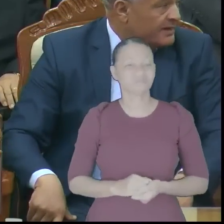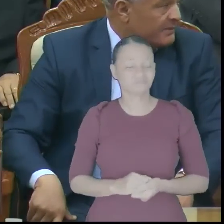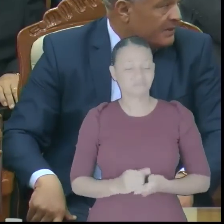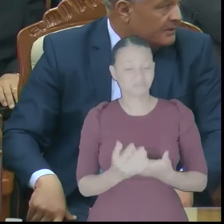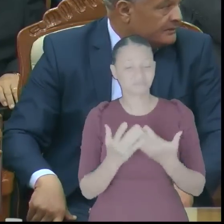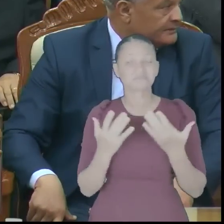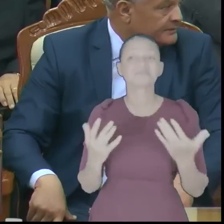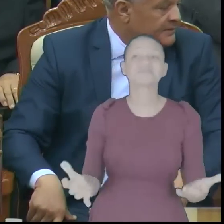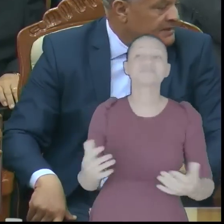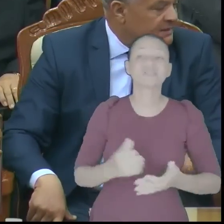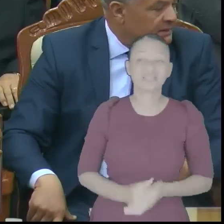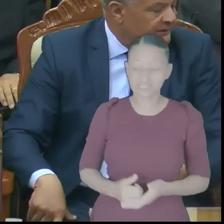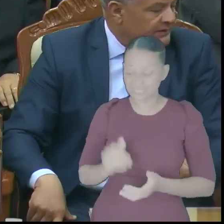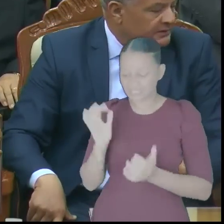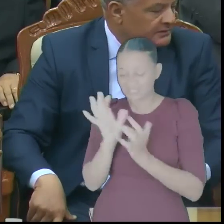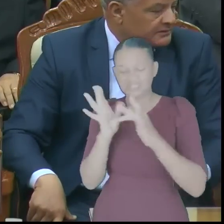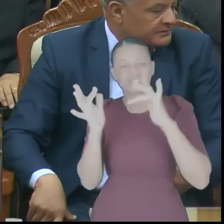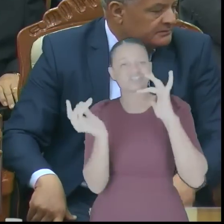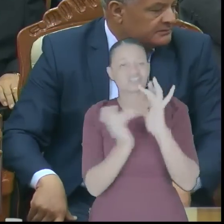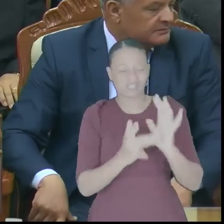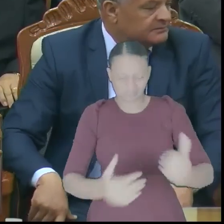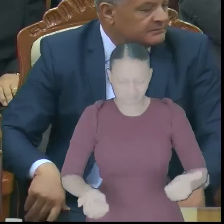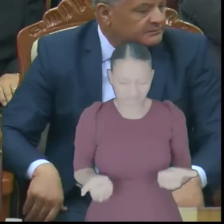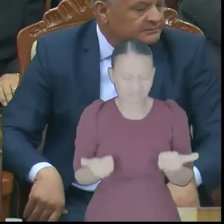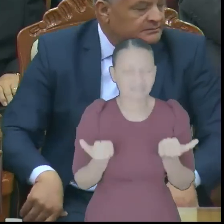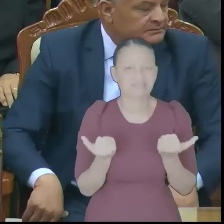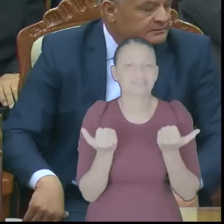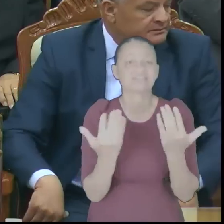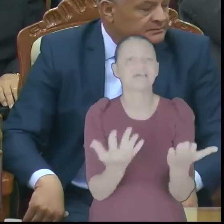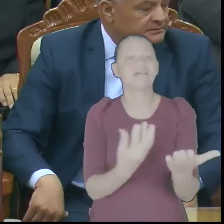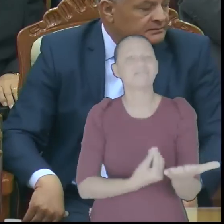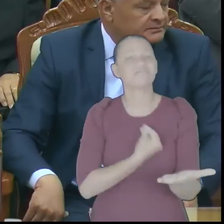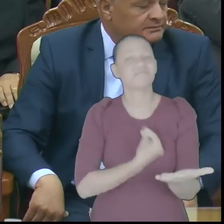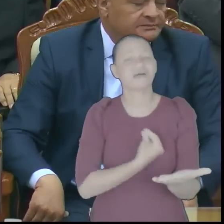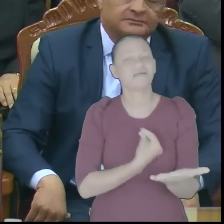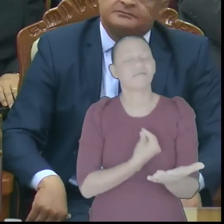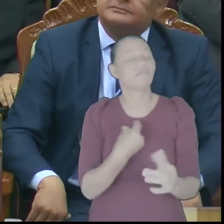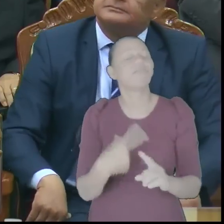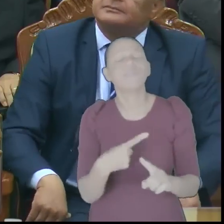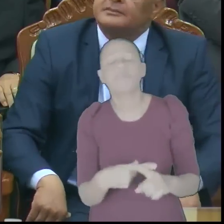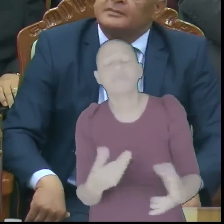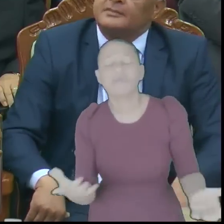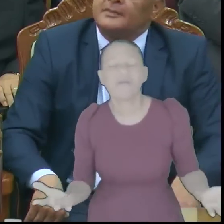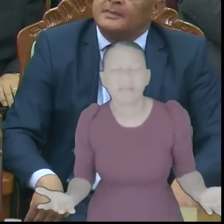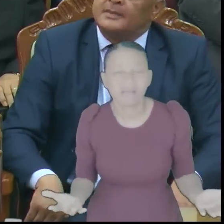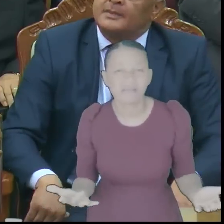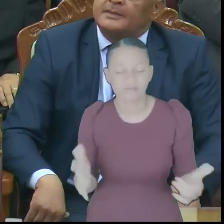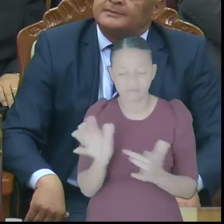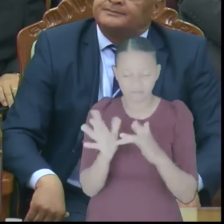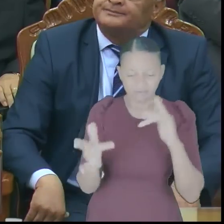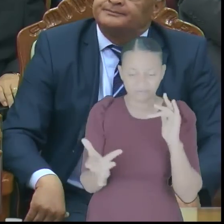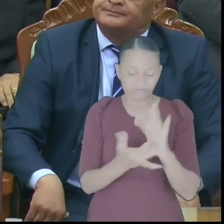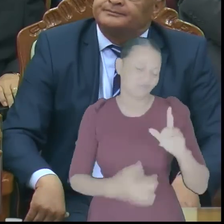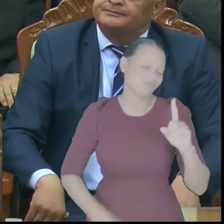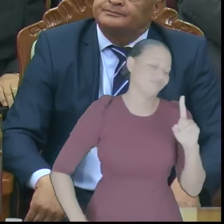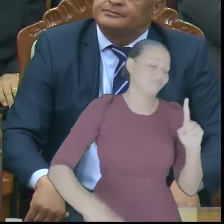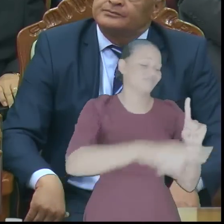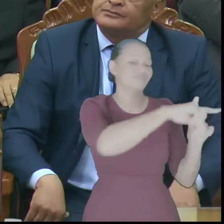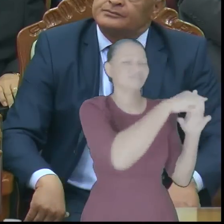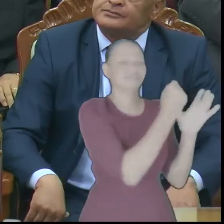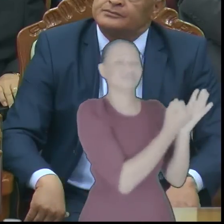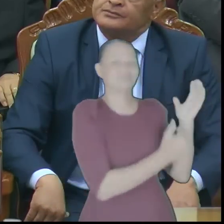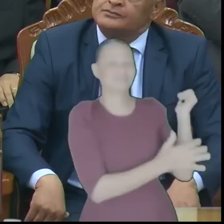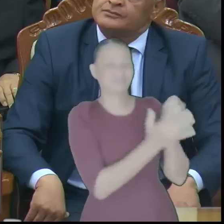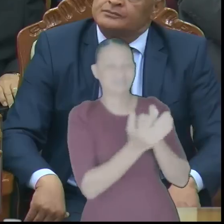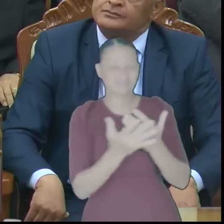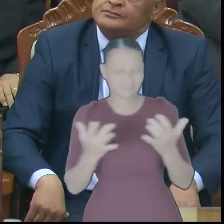Ele entrega a sua vida pela nossa. Só que, quando Jesus está na cruz, a morte está